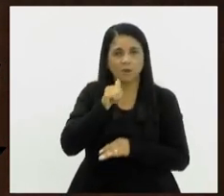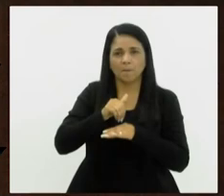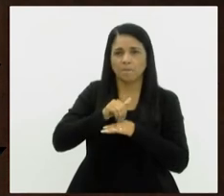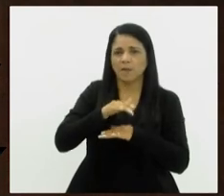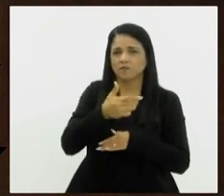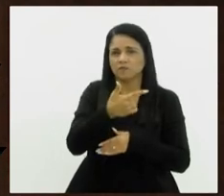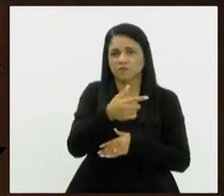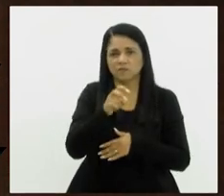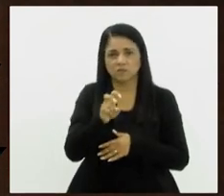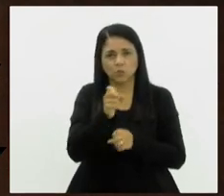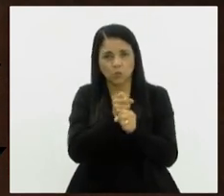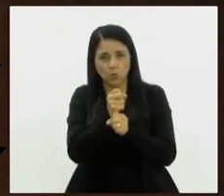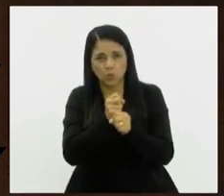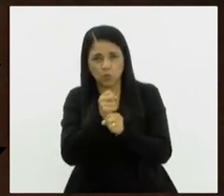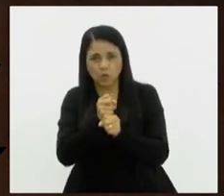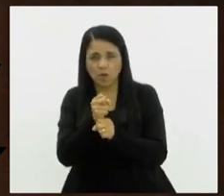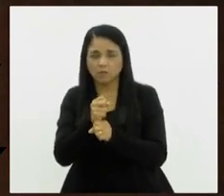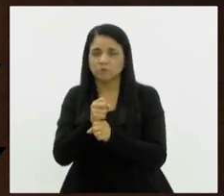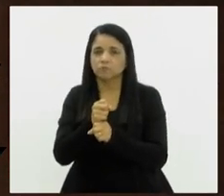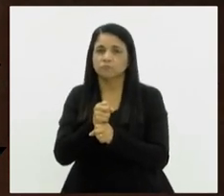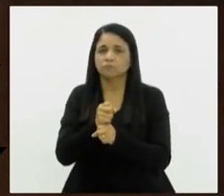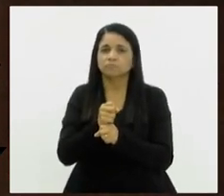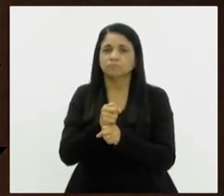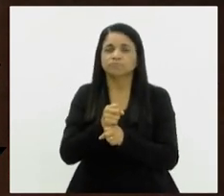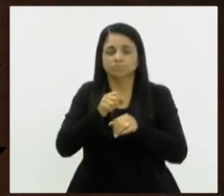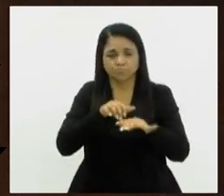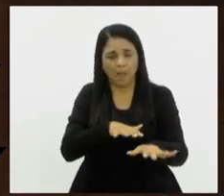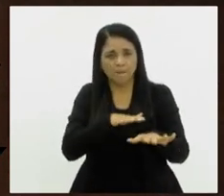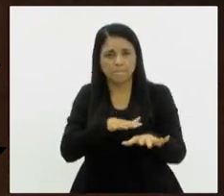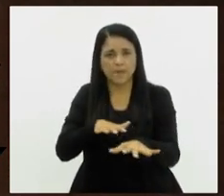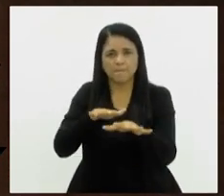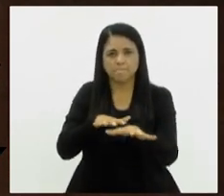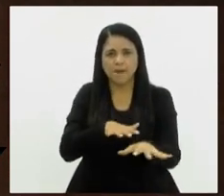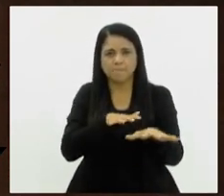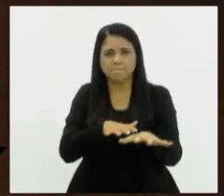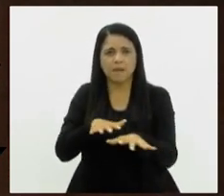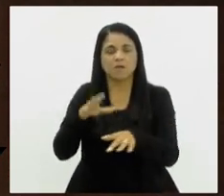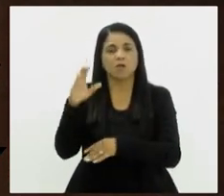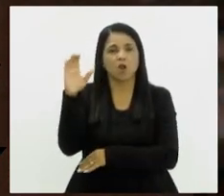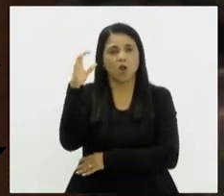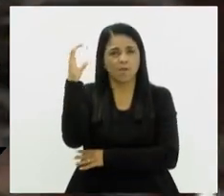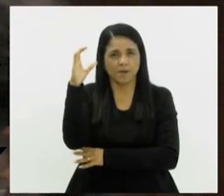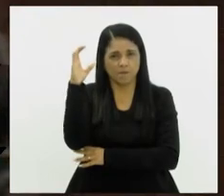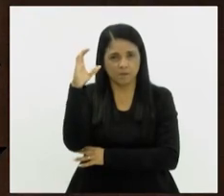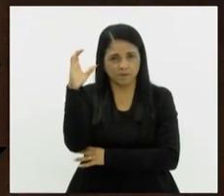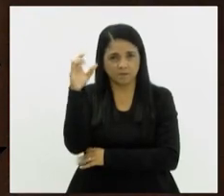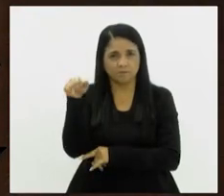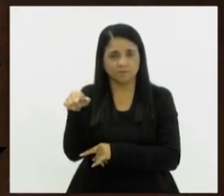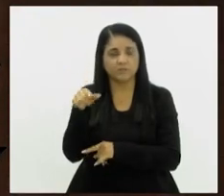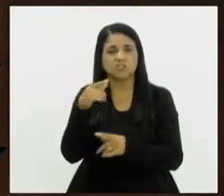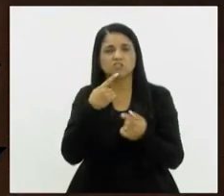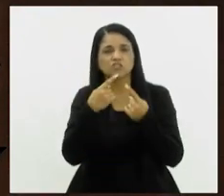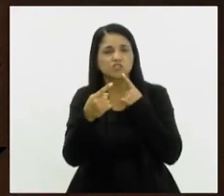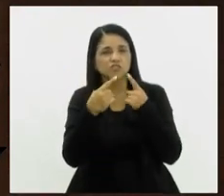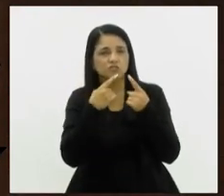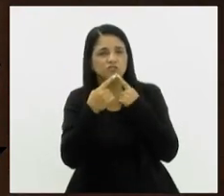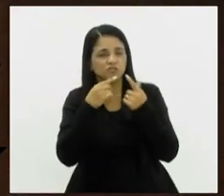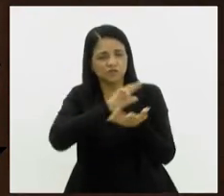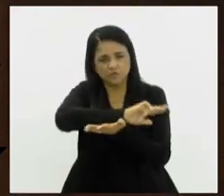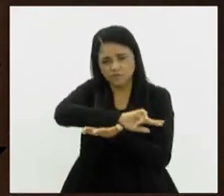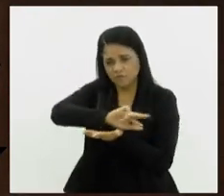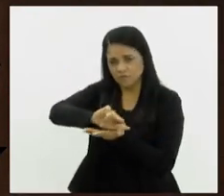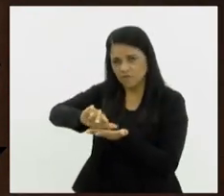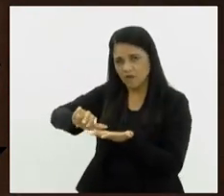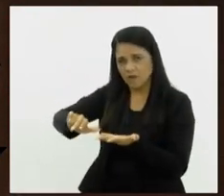25 anos constroem a marcha em Copacabana e que dialogam com diversos